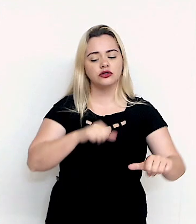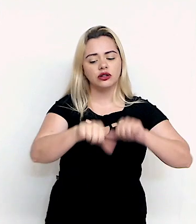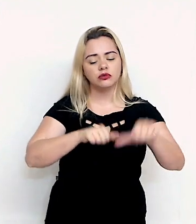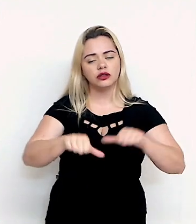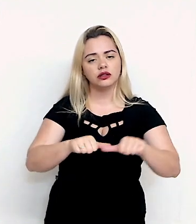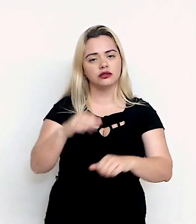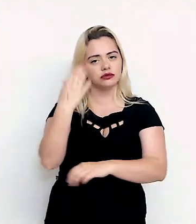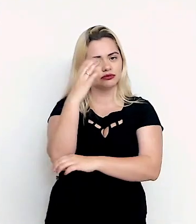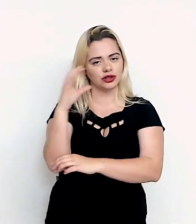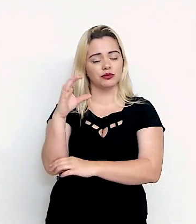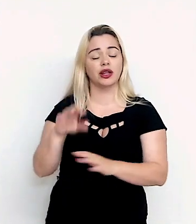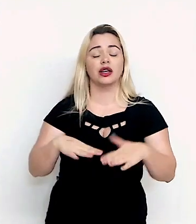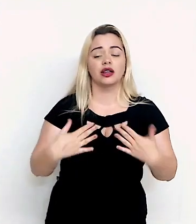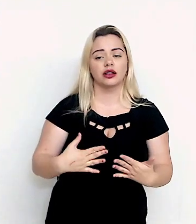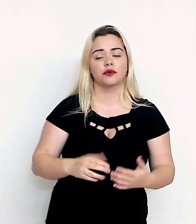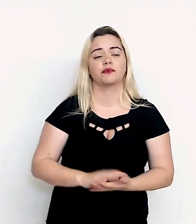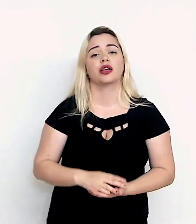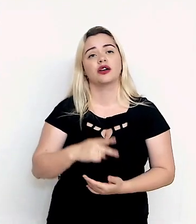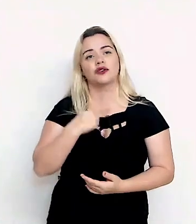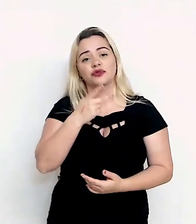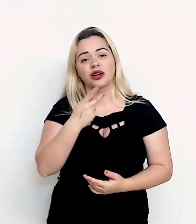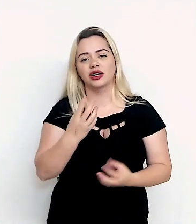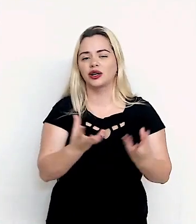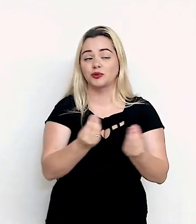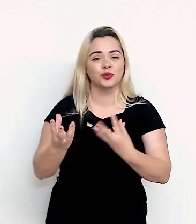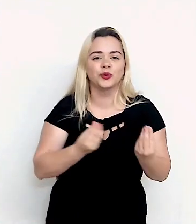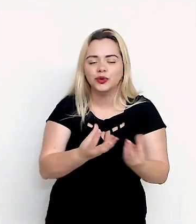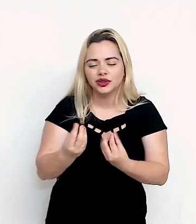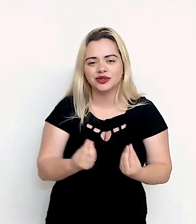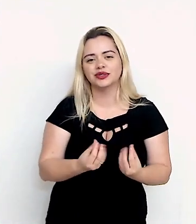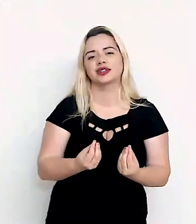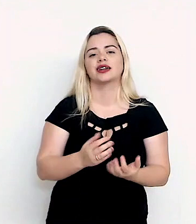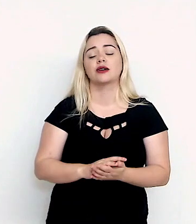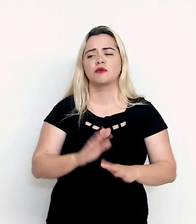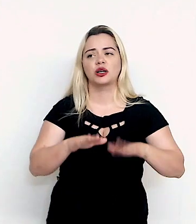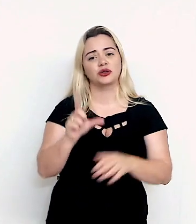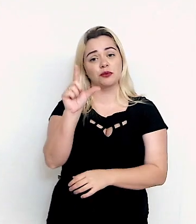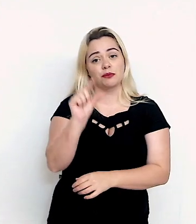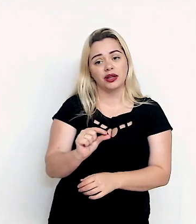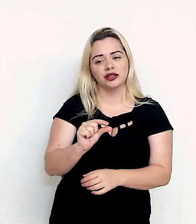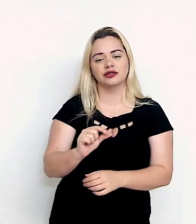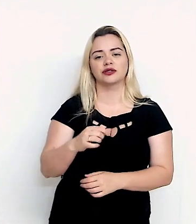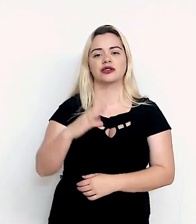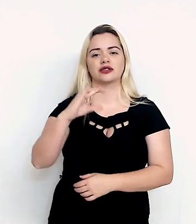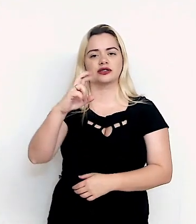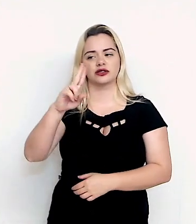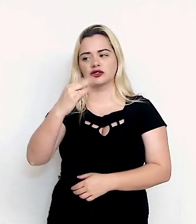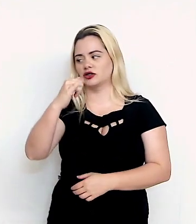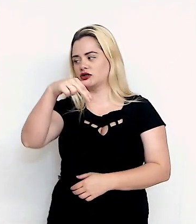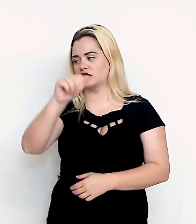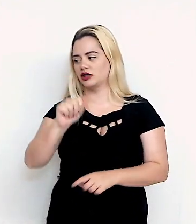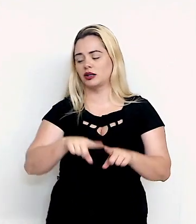clima acabei me estendendo muito aí até acho que falei muito ruim talvez menos seu destino e mais sobre outras questões